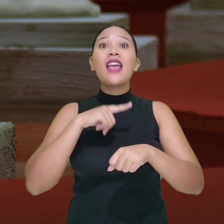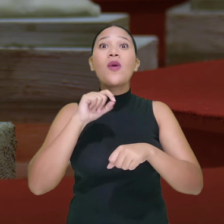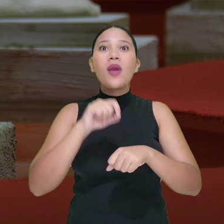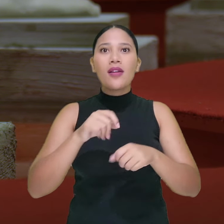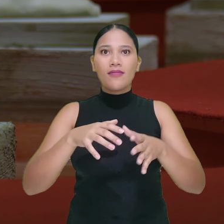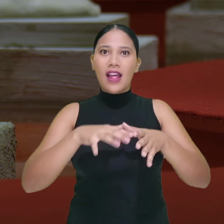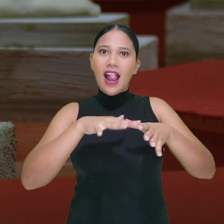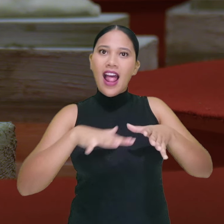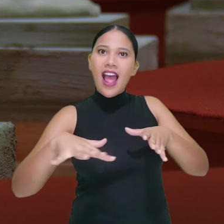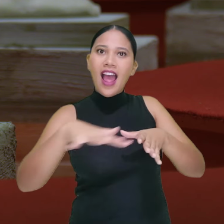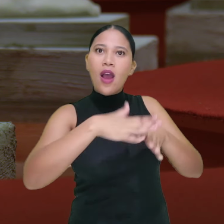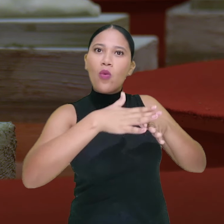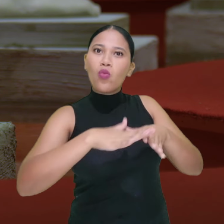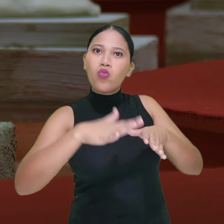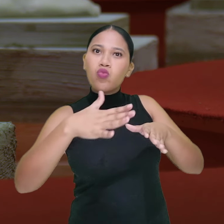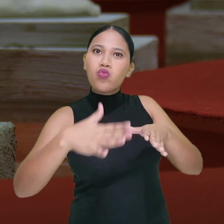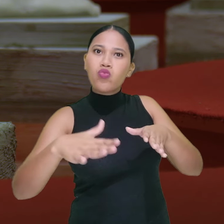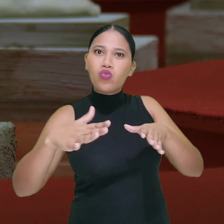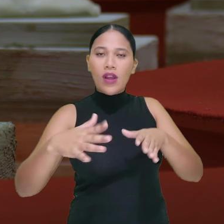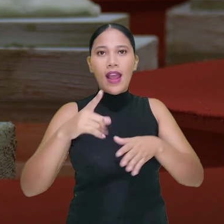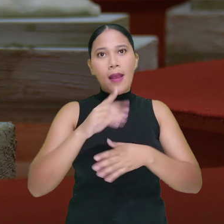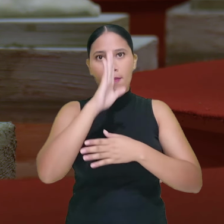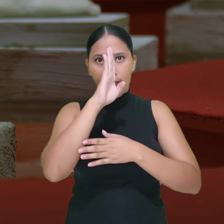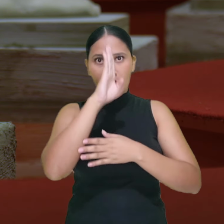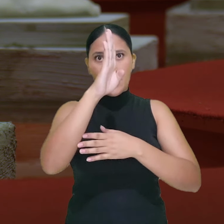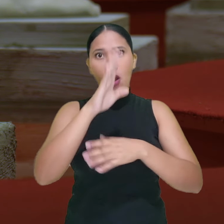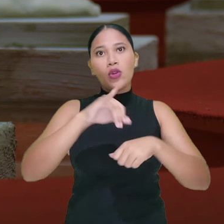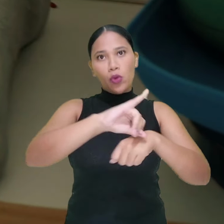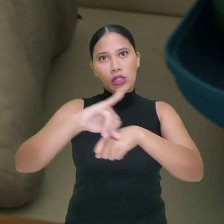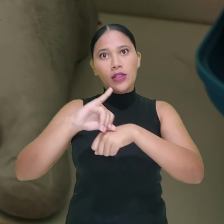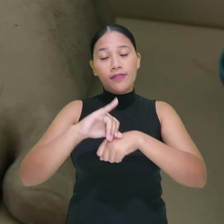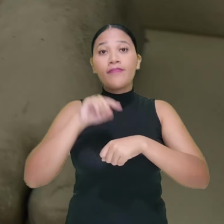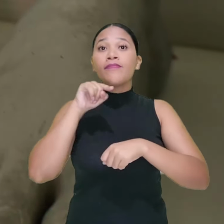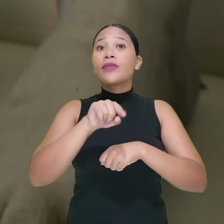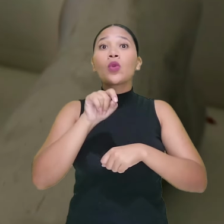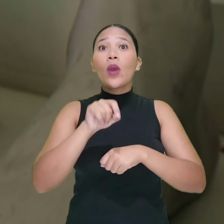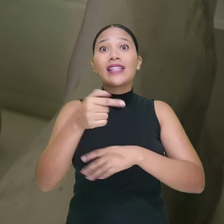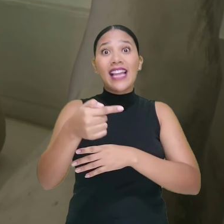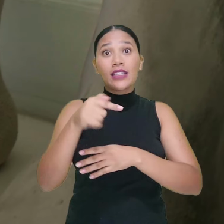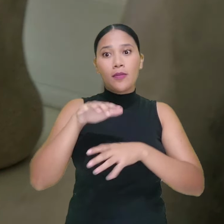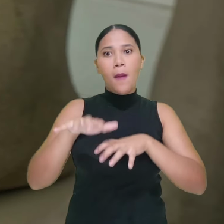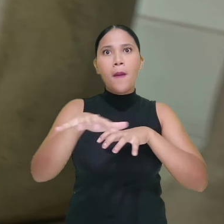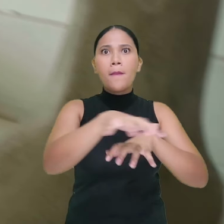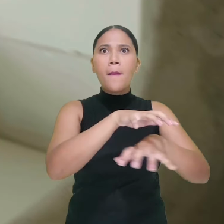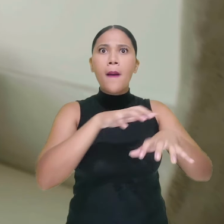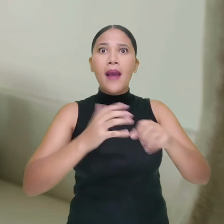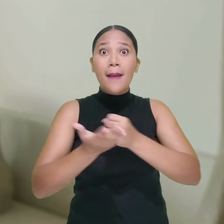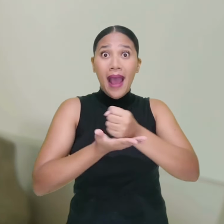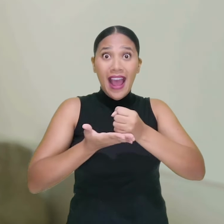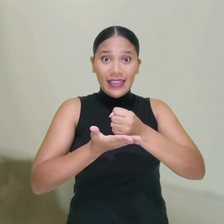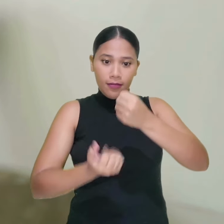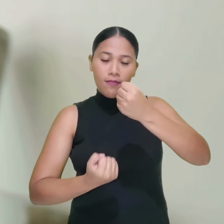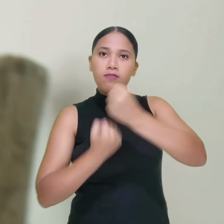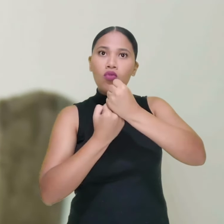ficam sobre o lago, né, de Revenguer, que é o lago central da exposição. E eles são